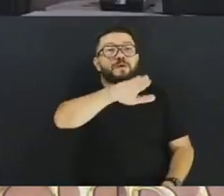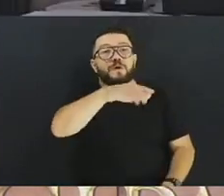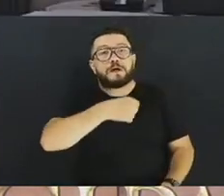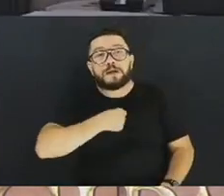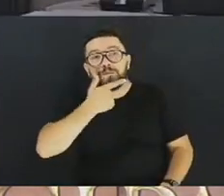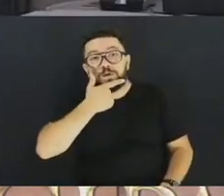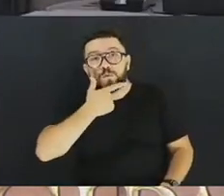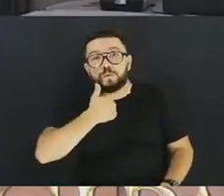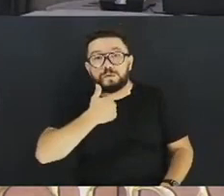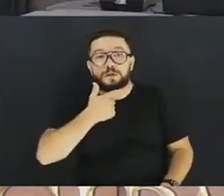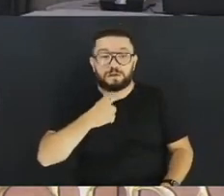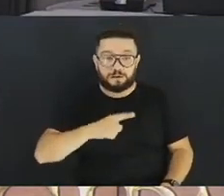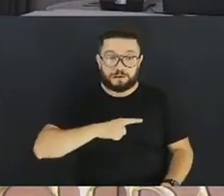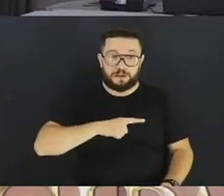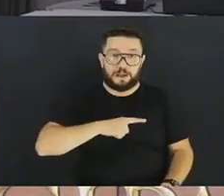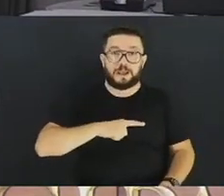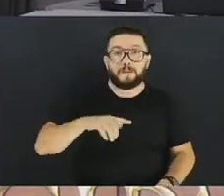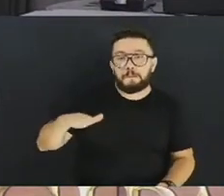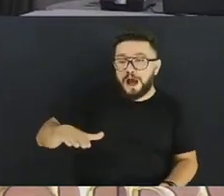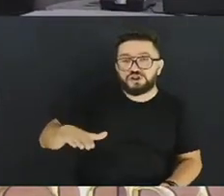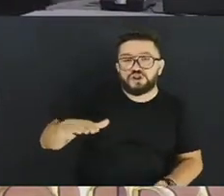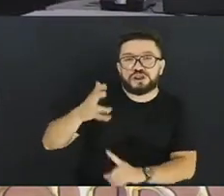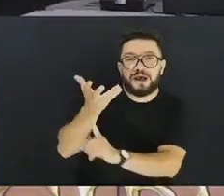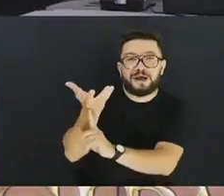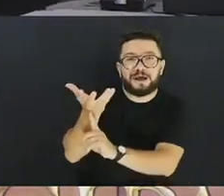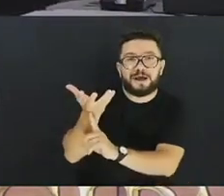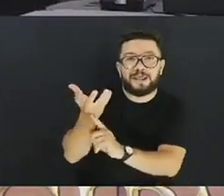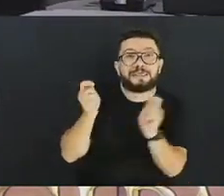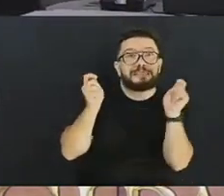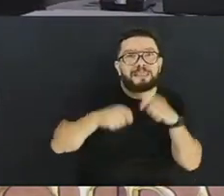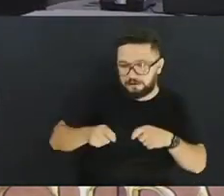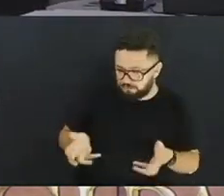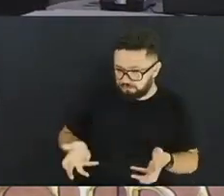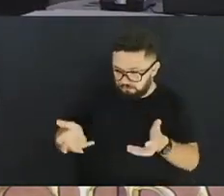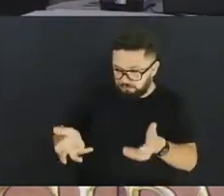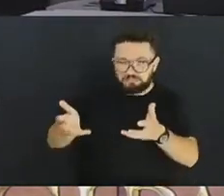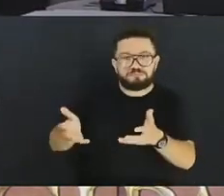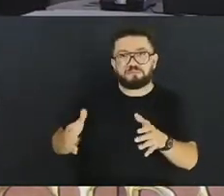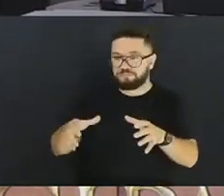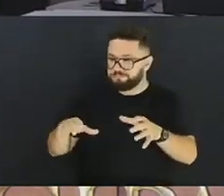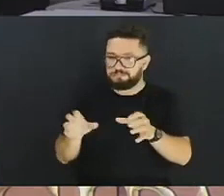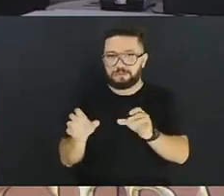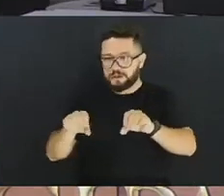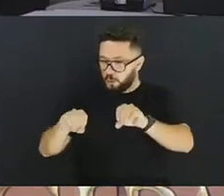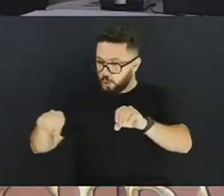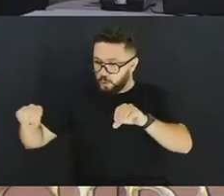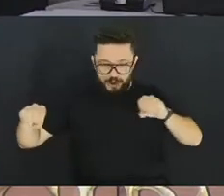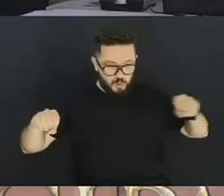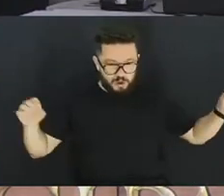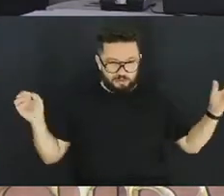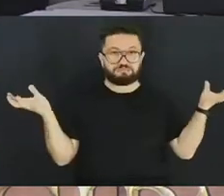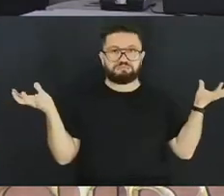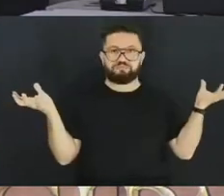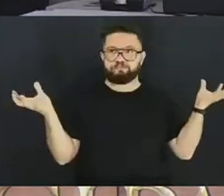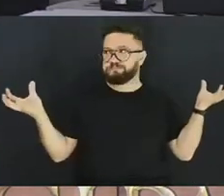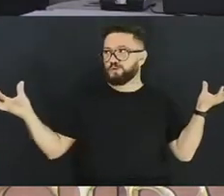pega uma araucária desse tamanho e faz ela crescer quanto quer, esticar os galhos quanto quer. Então,